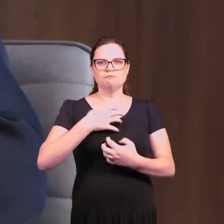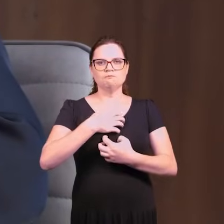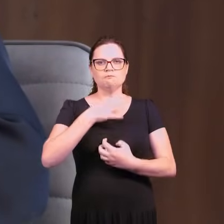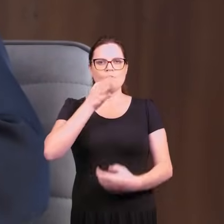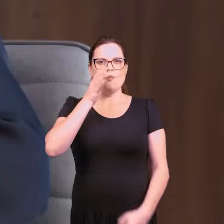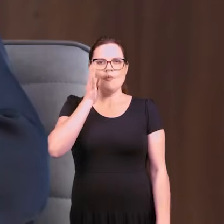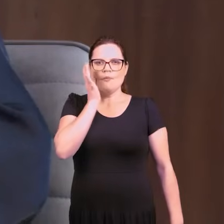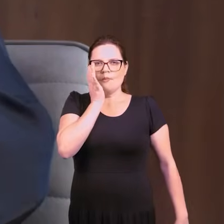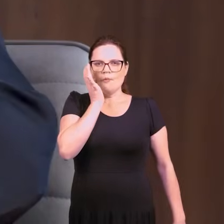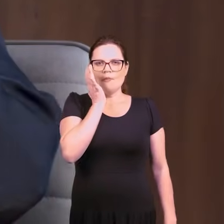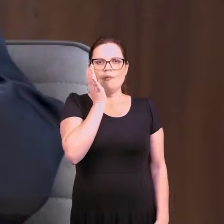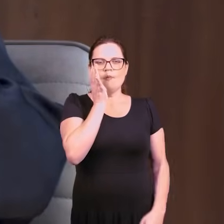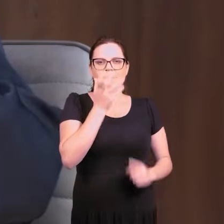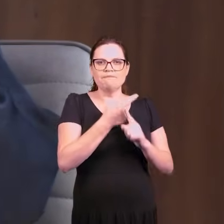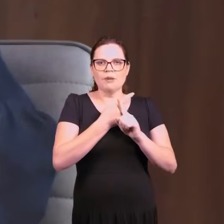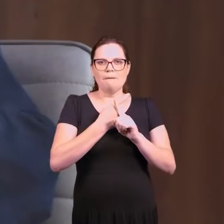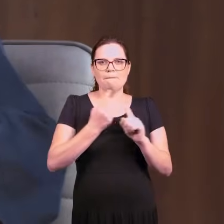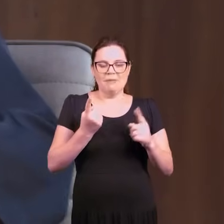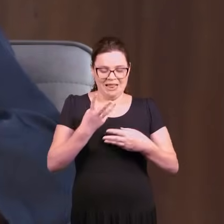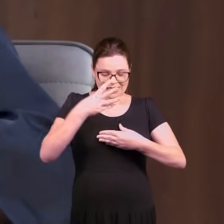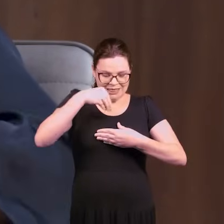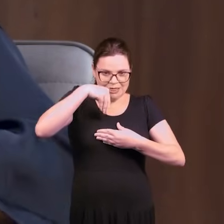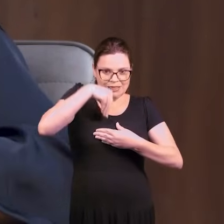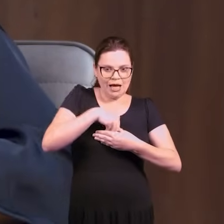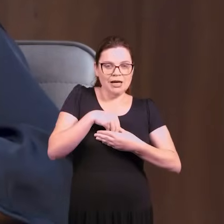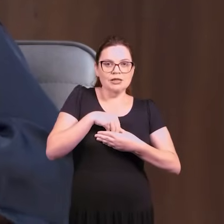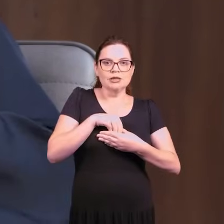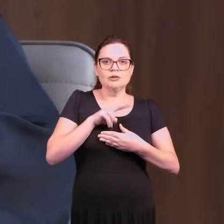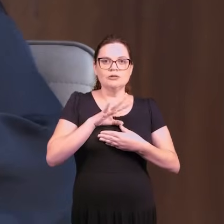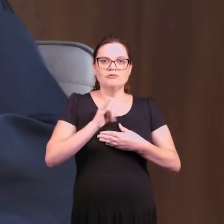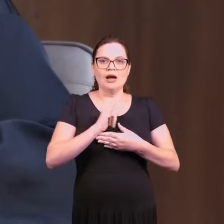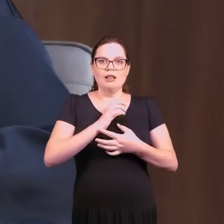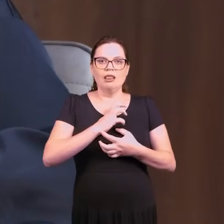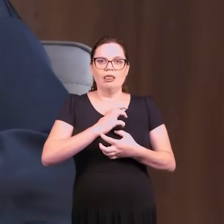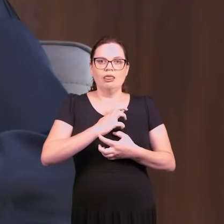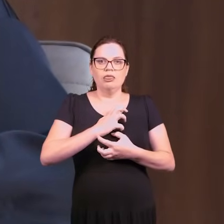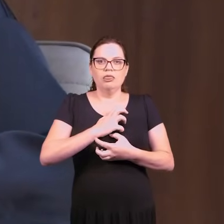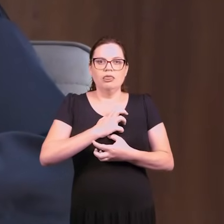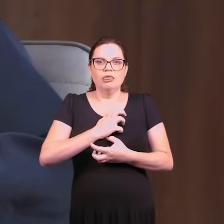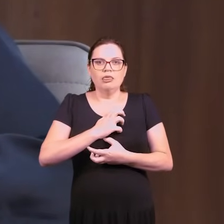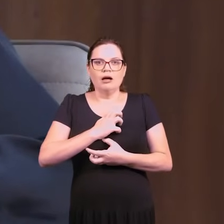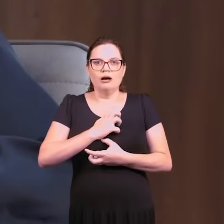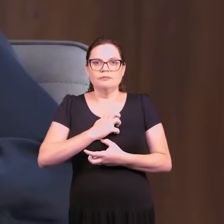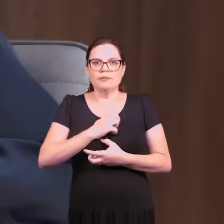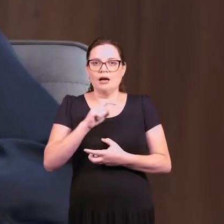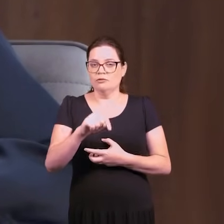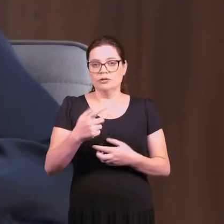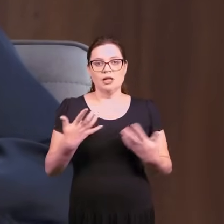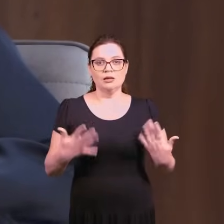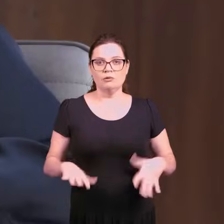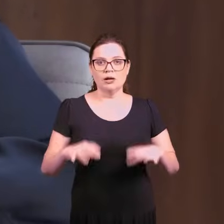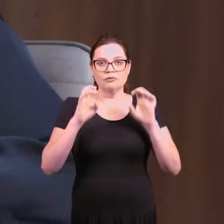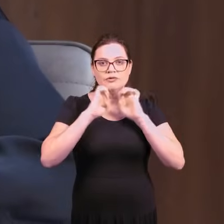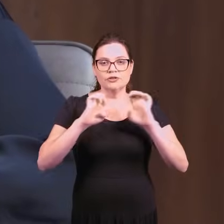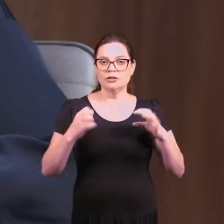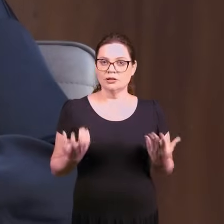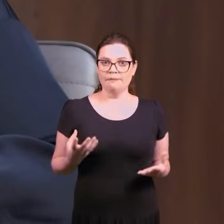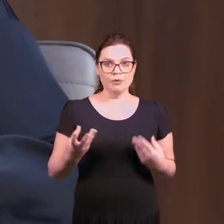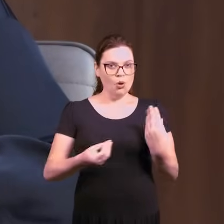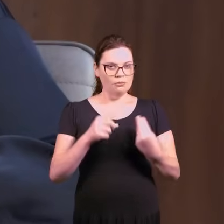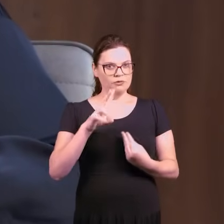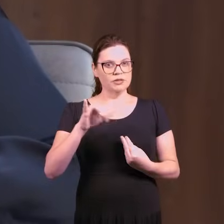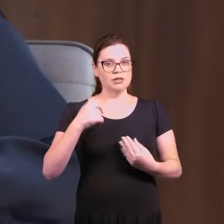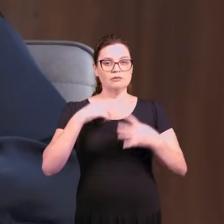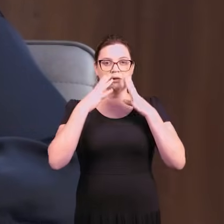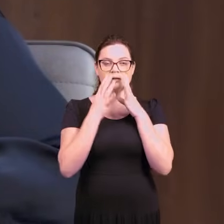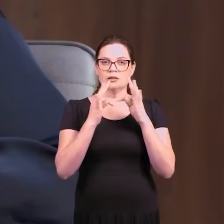pessoas, mas aquilo vai contaminando. Aquilo não te deixa evangelizar. Como é que você vai falar de Jesus,